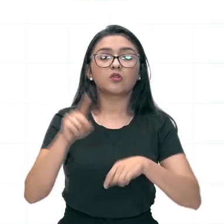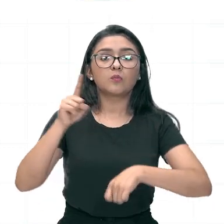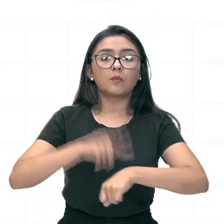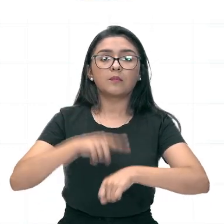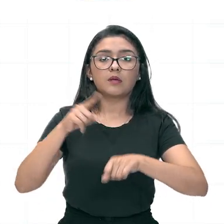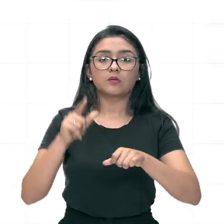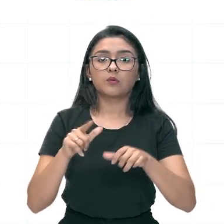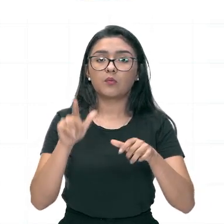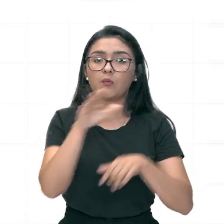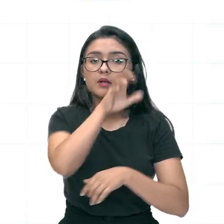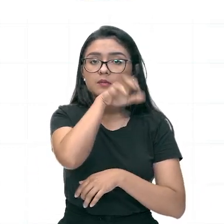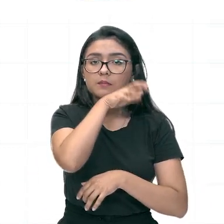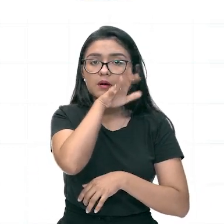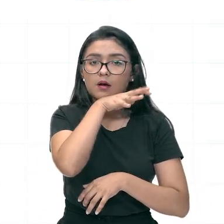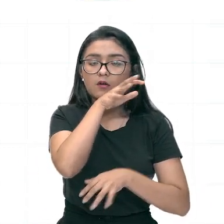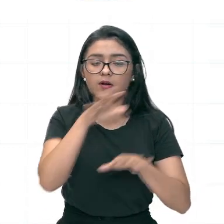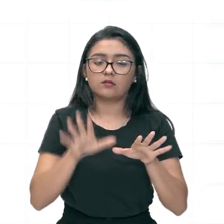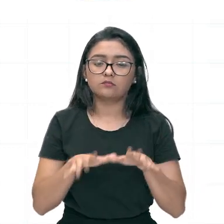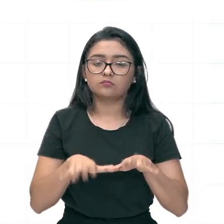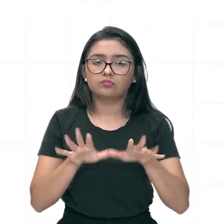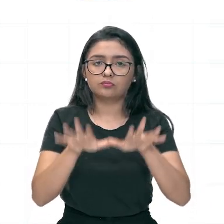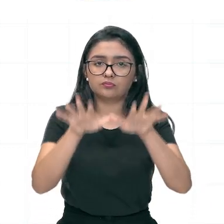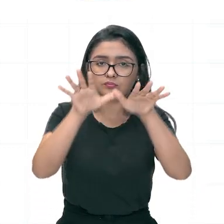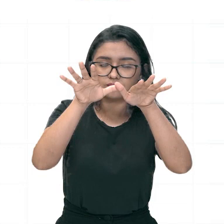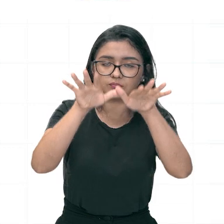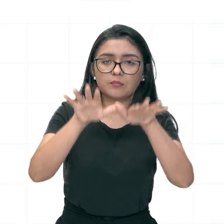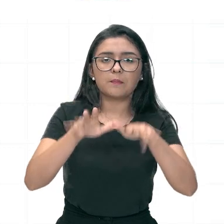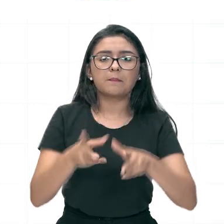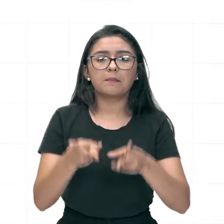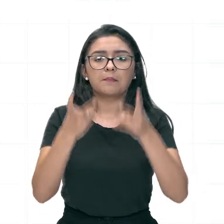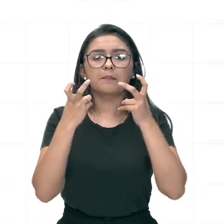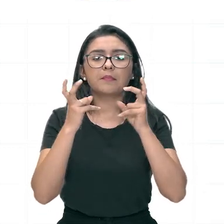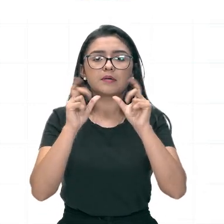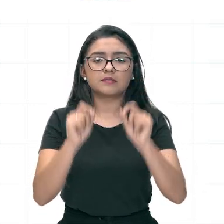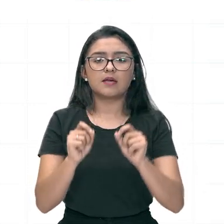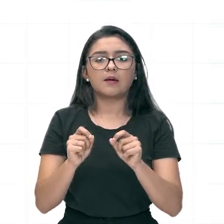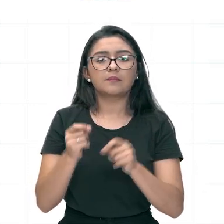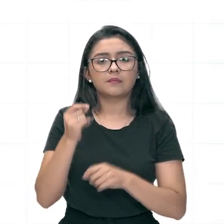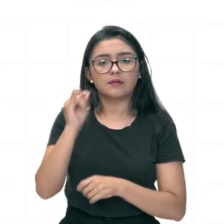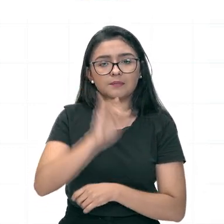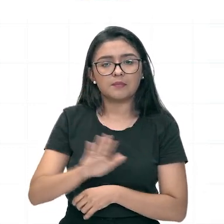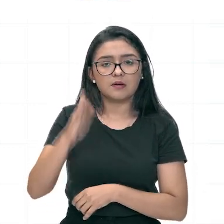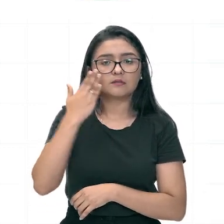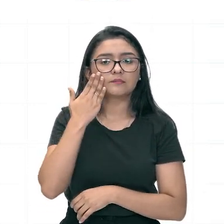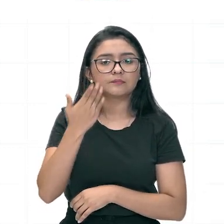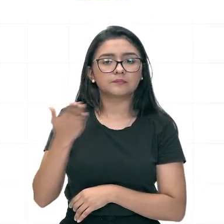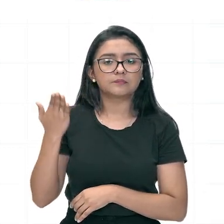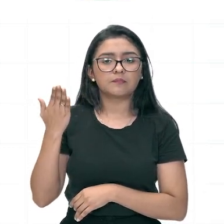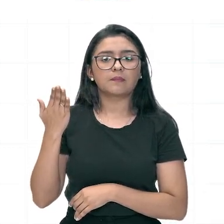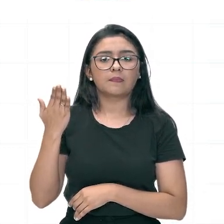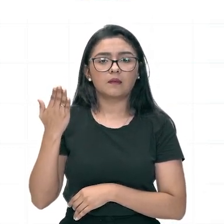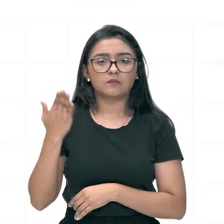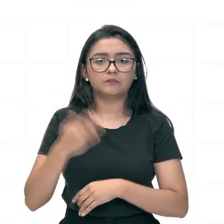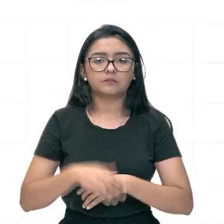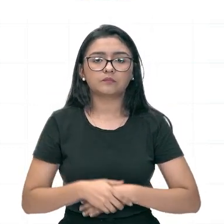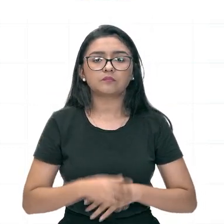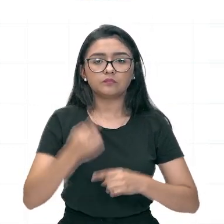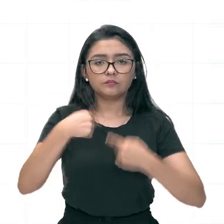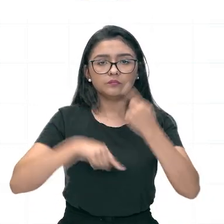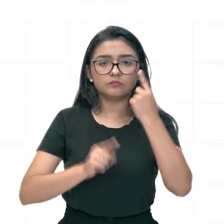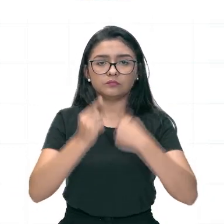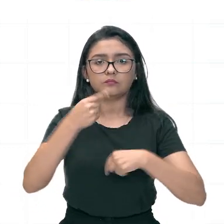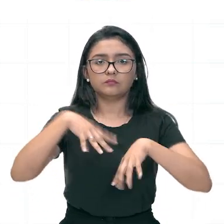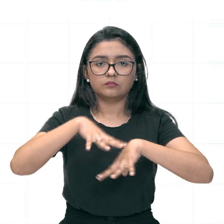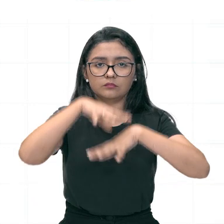do voo ali desses animais. E aí, como você pode observar, lá no esquema, a gente visualiza um pouquinho melhor ali do